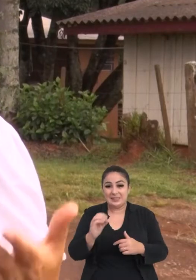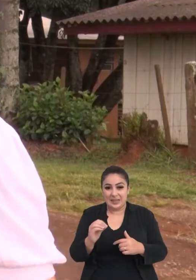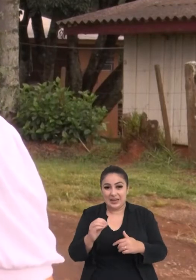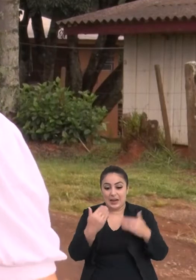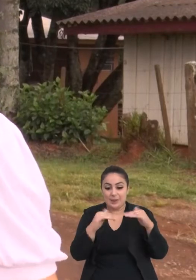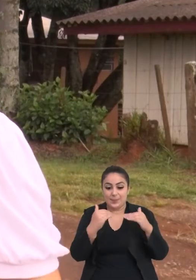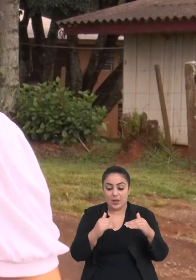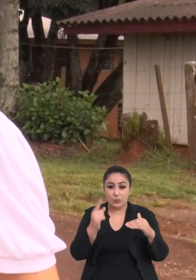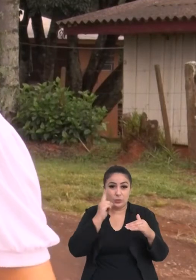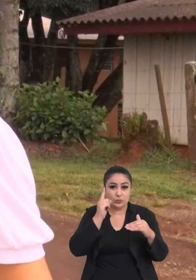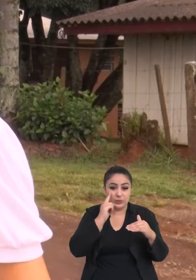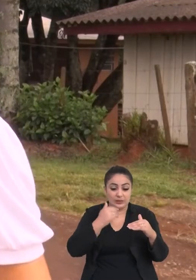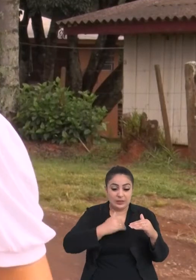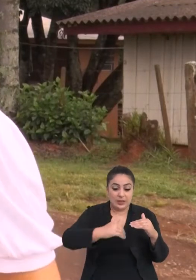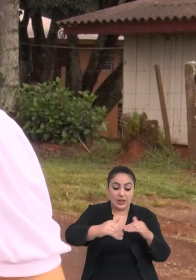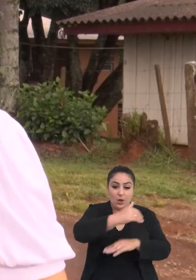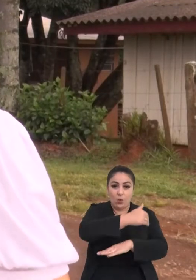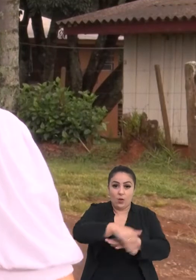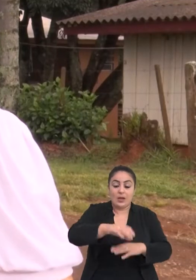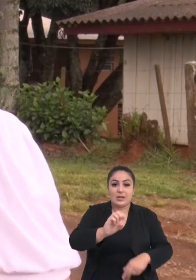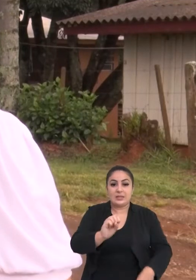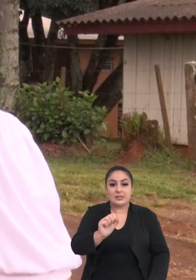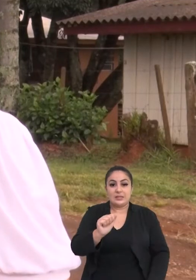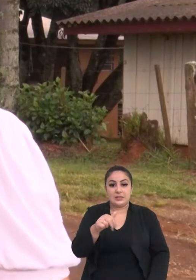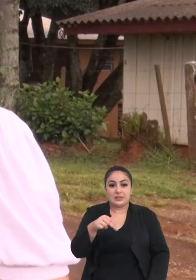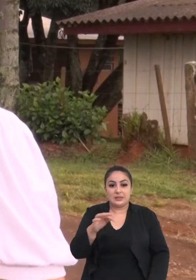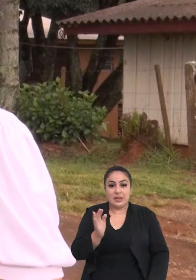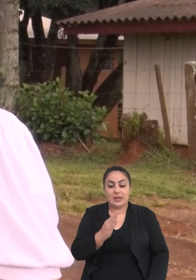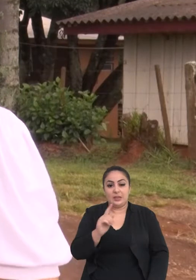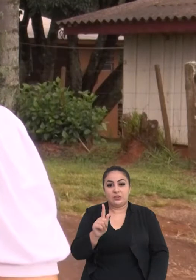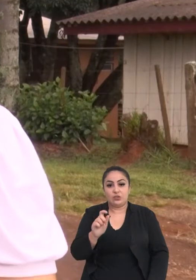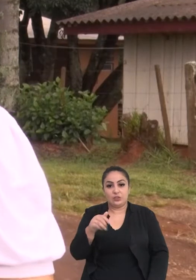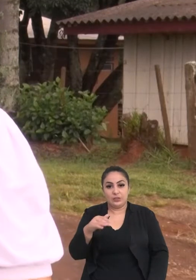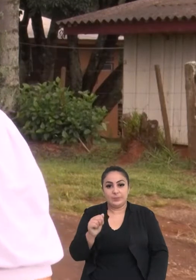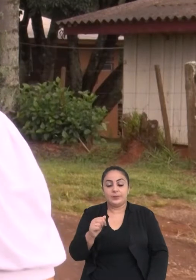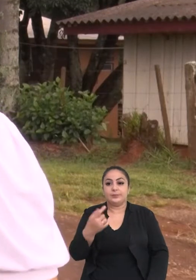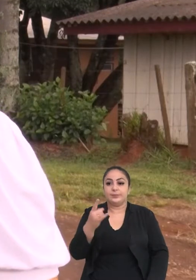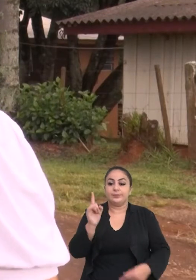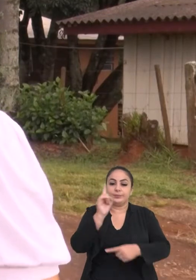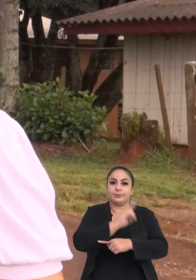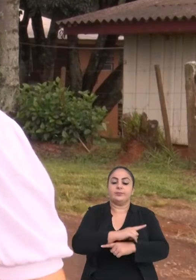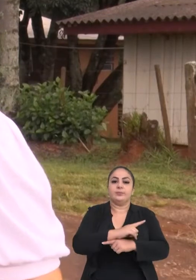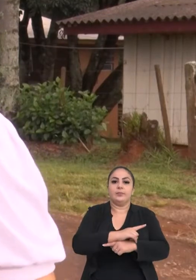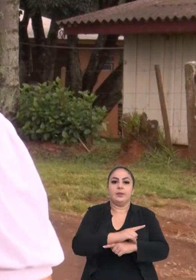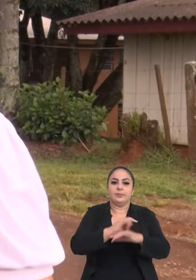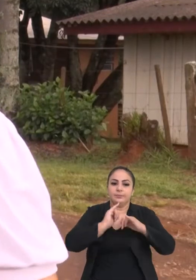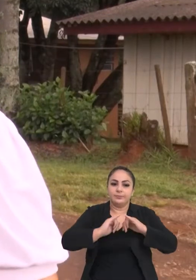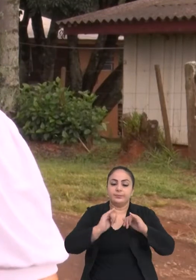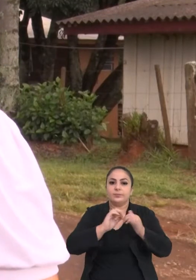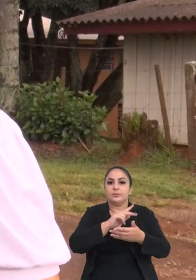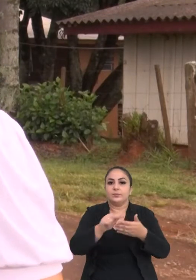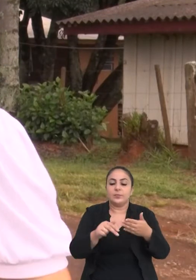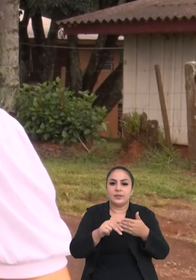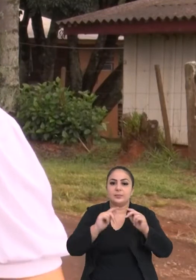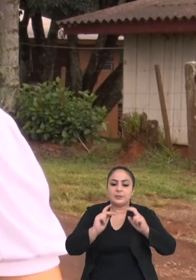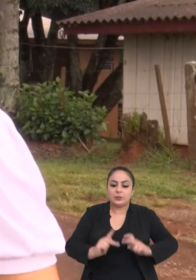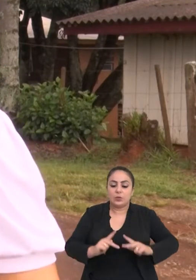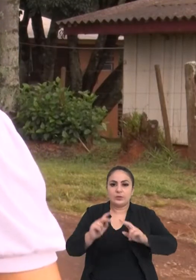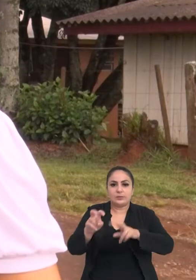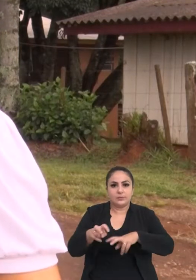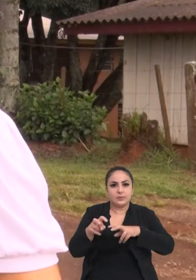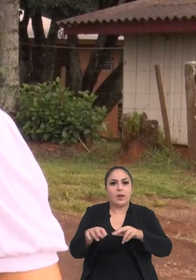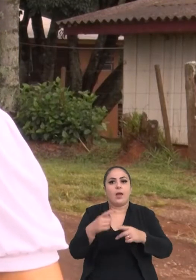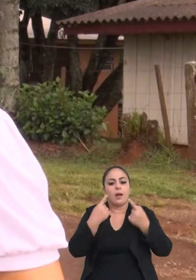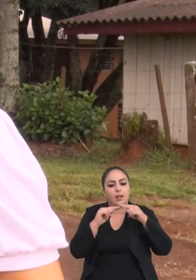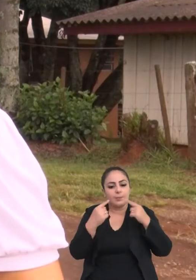de 100 caminhões por dia aqui na estrada de Santa Gema. Nos últimos dias, na imprensa local também, vários